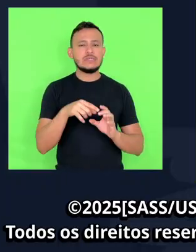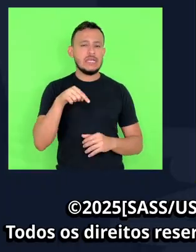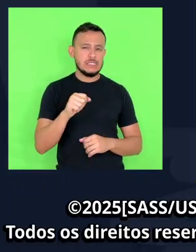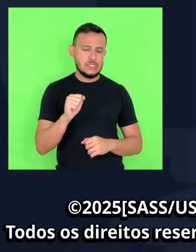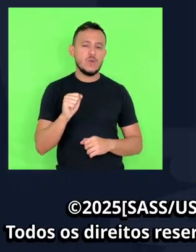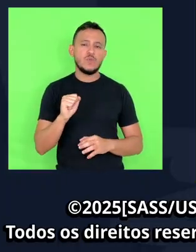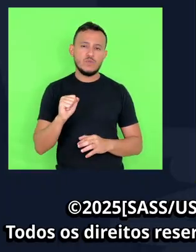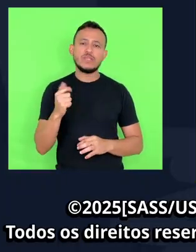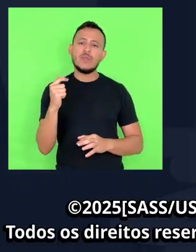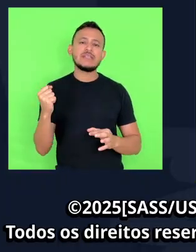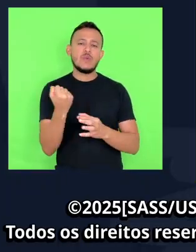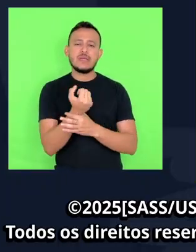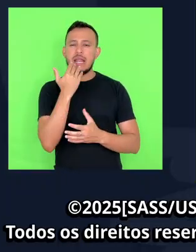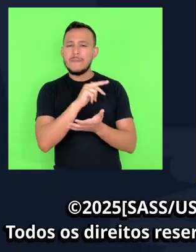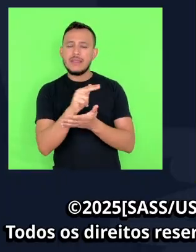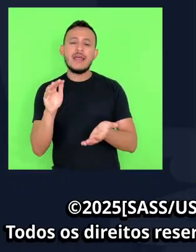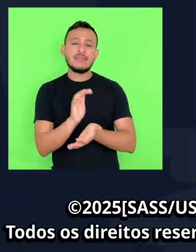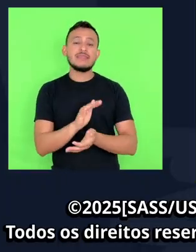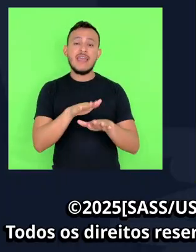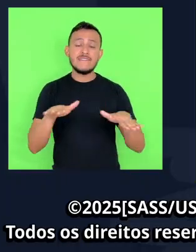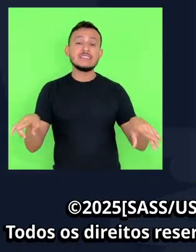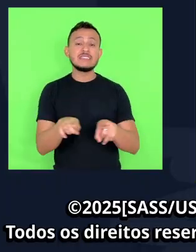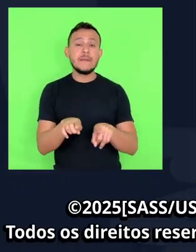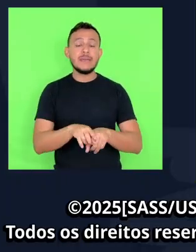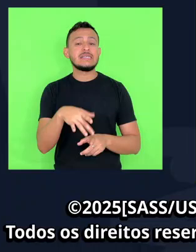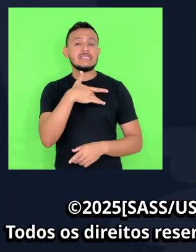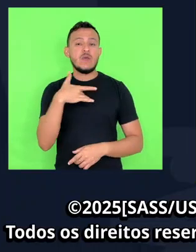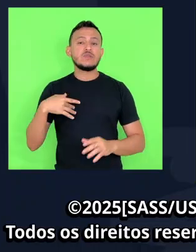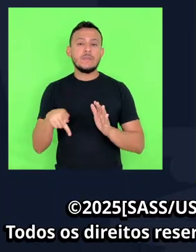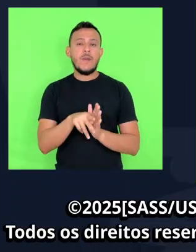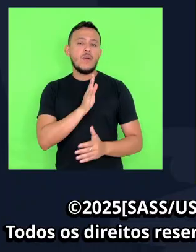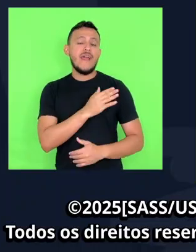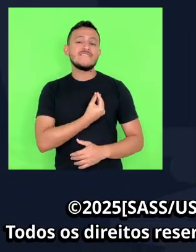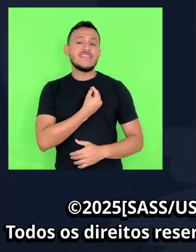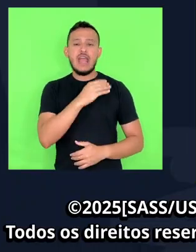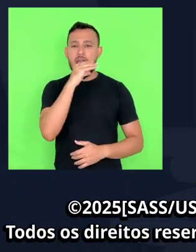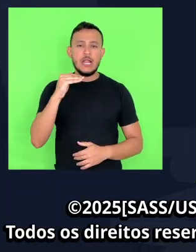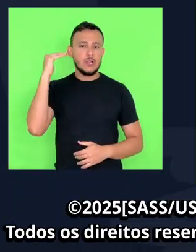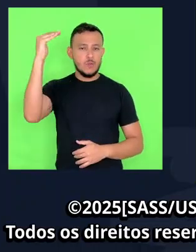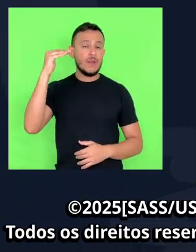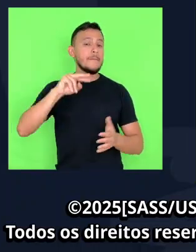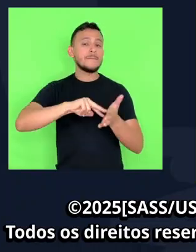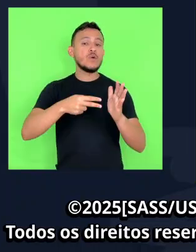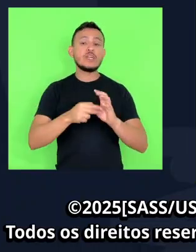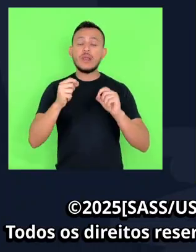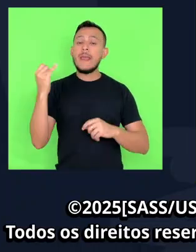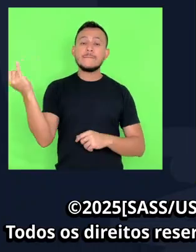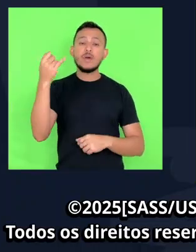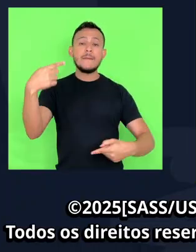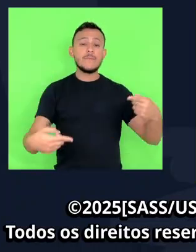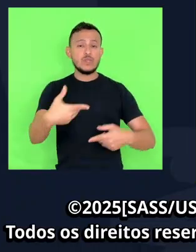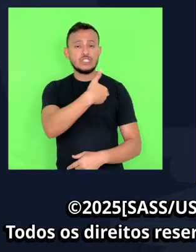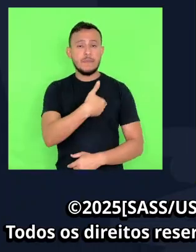associação entre insegurança alimentar na infância e saúde cardiovascular no início da vida adulta, mostrando a importância